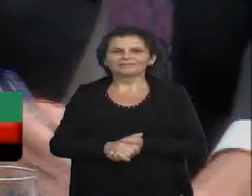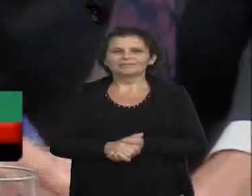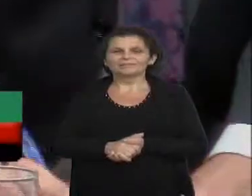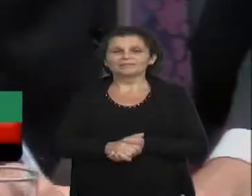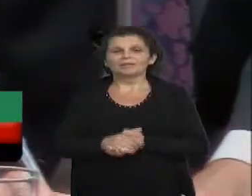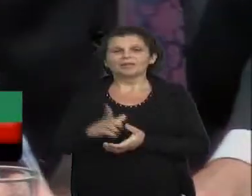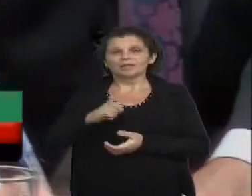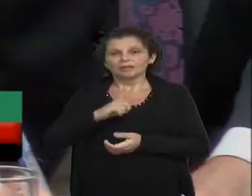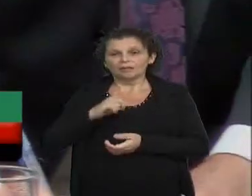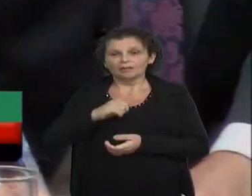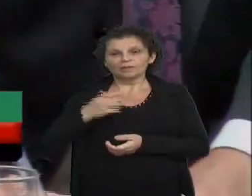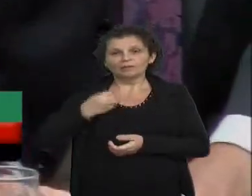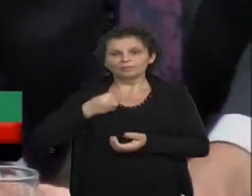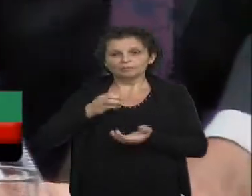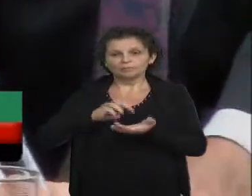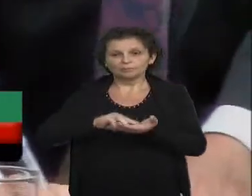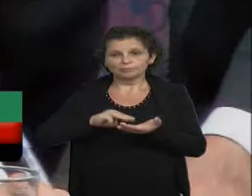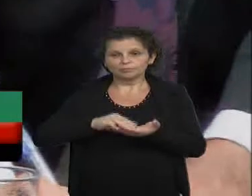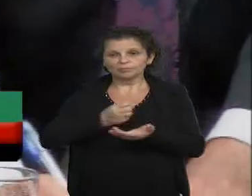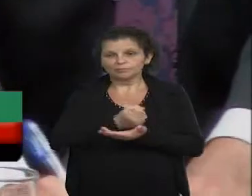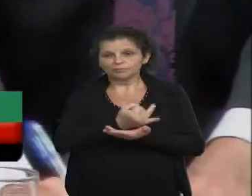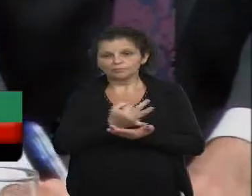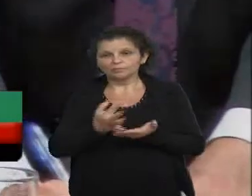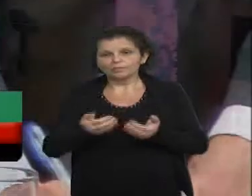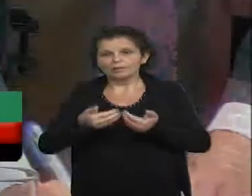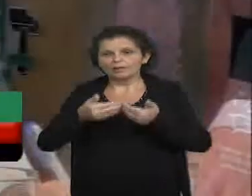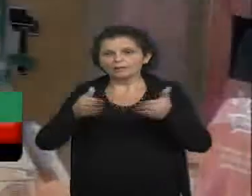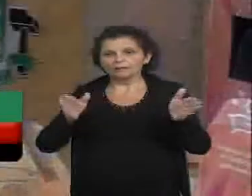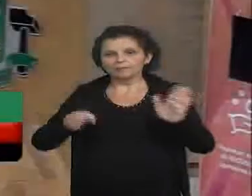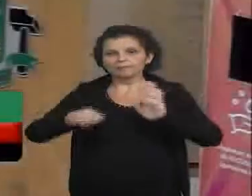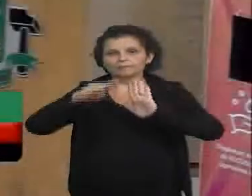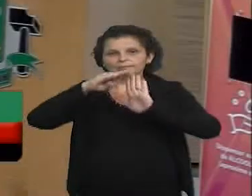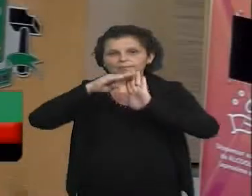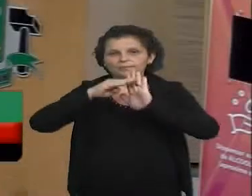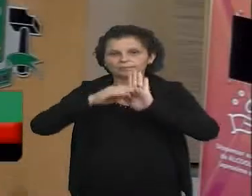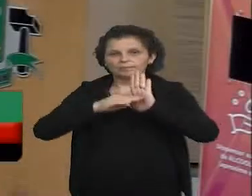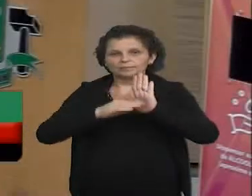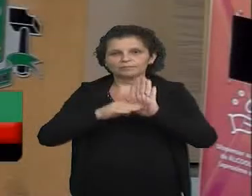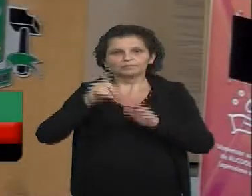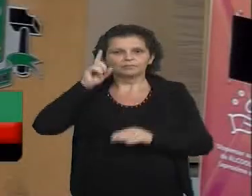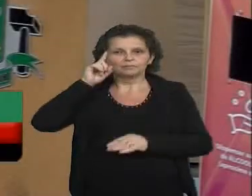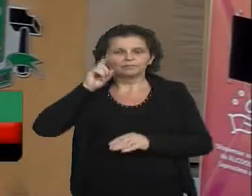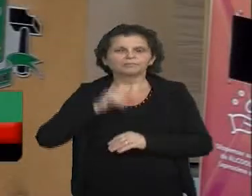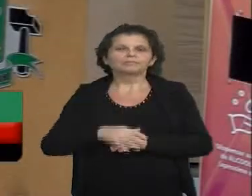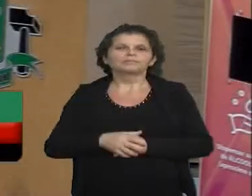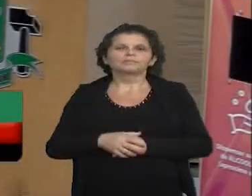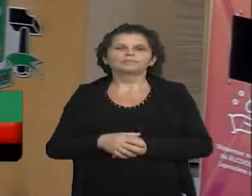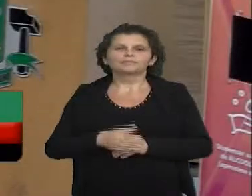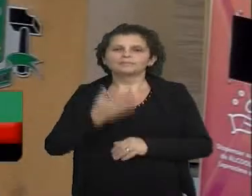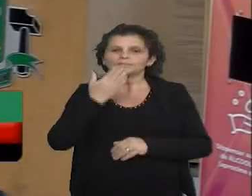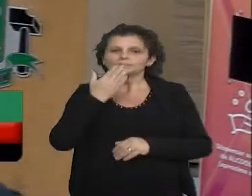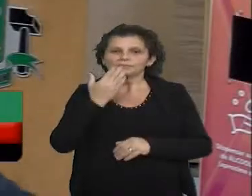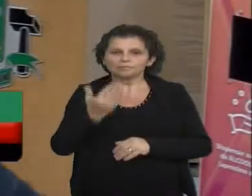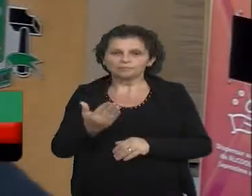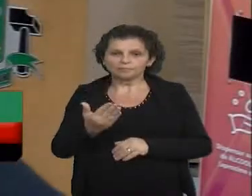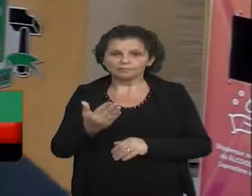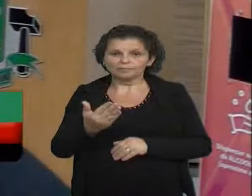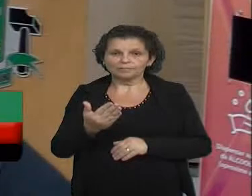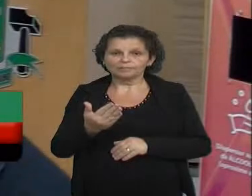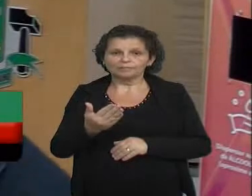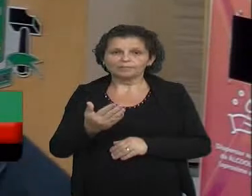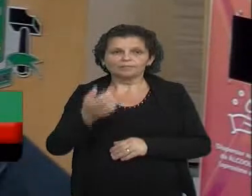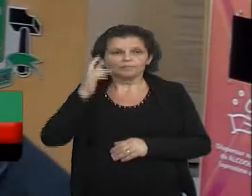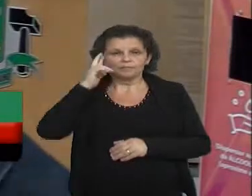Havendo o número regimental, declaro aberto a ordem do dia. Solicito